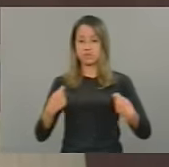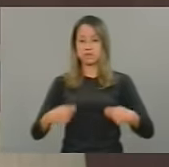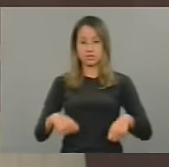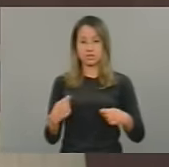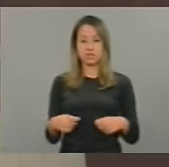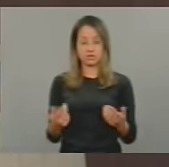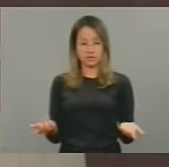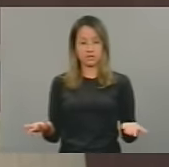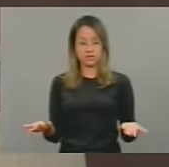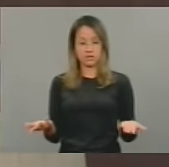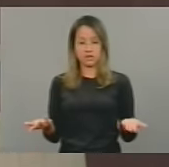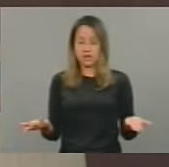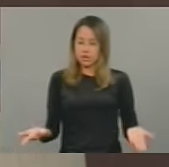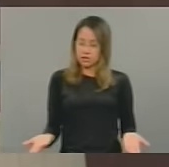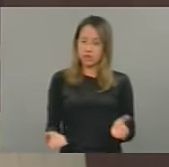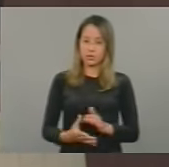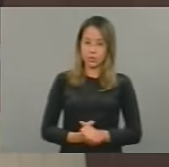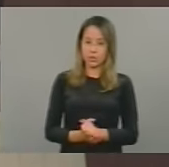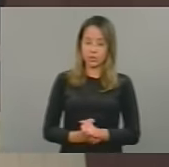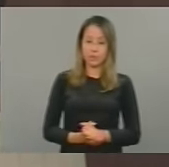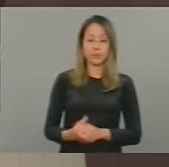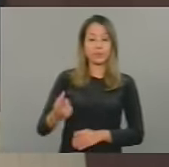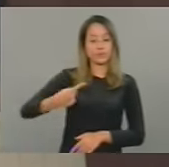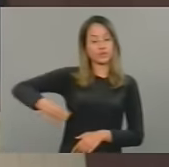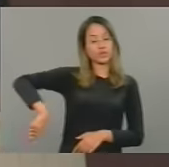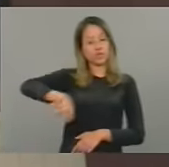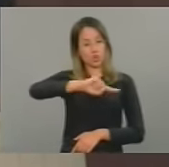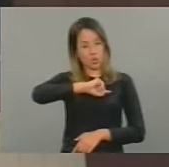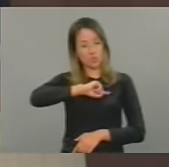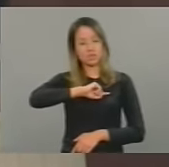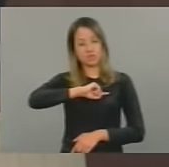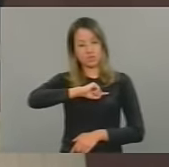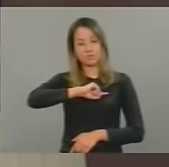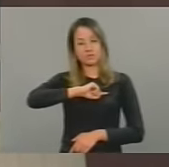tramado. Portanto, nós